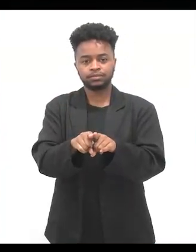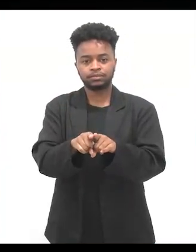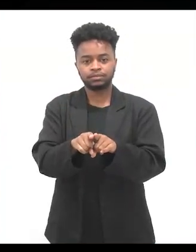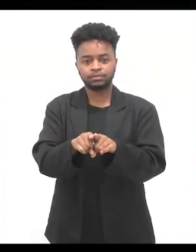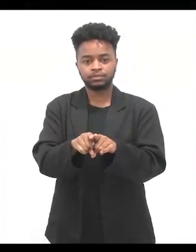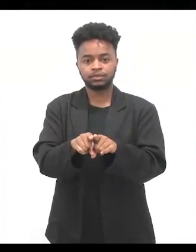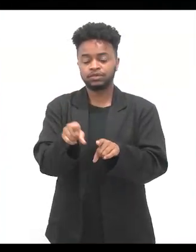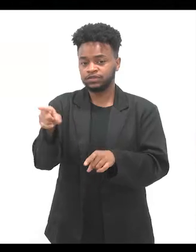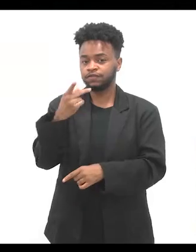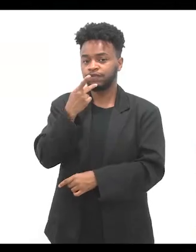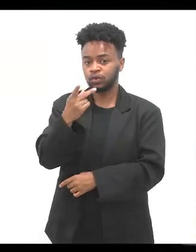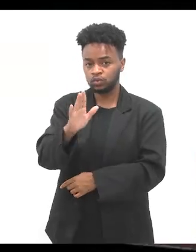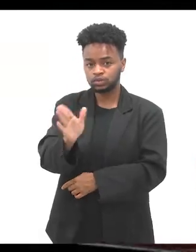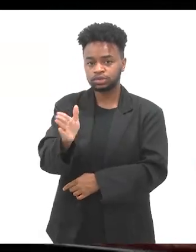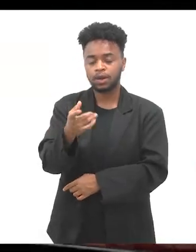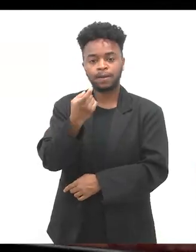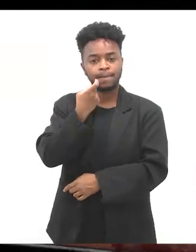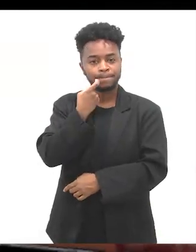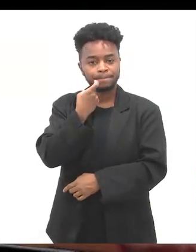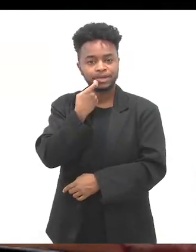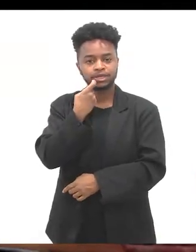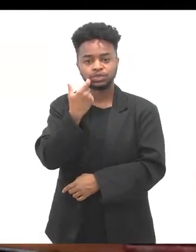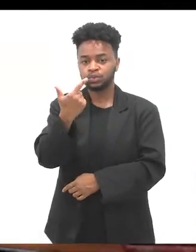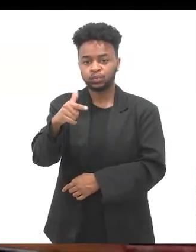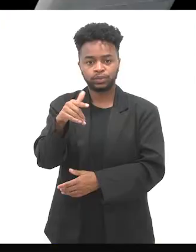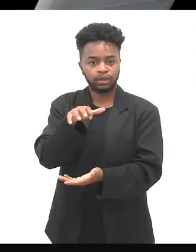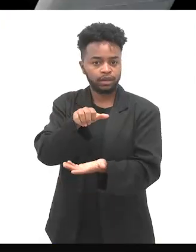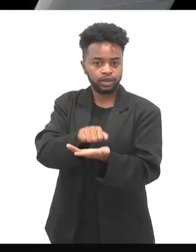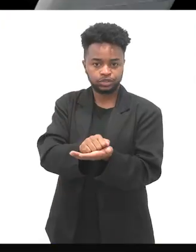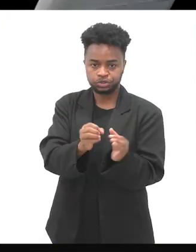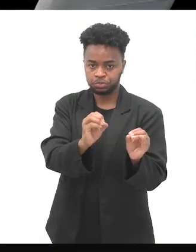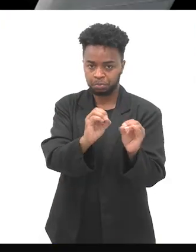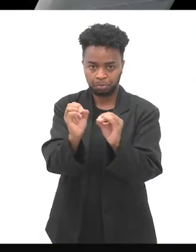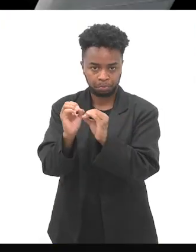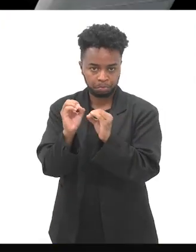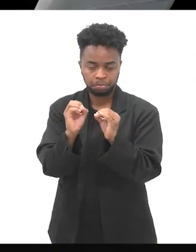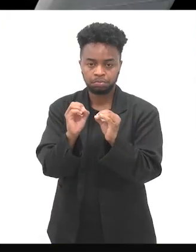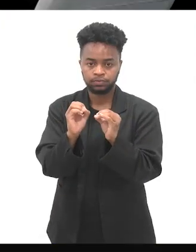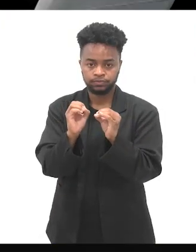você citou aí esse peixe que não tem registro dele assim